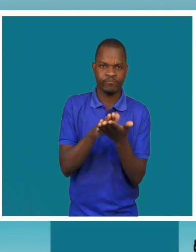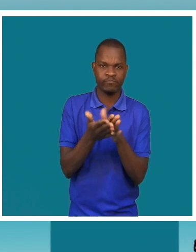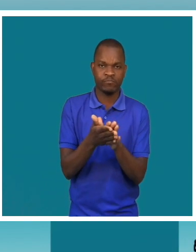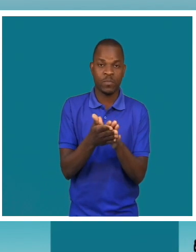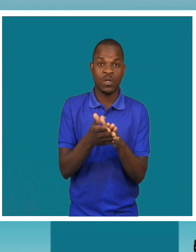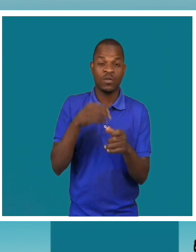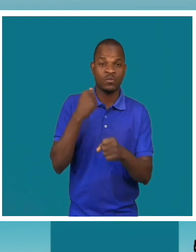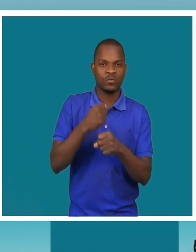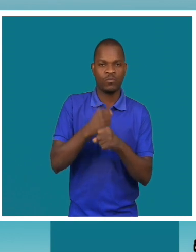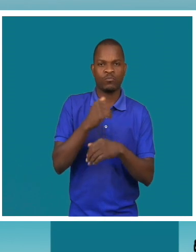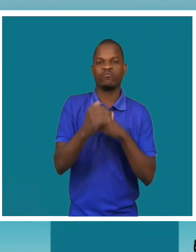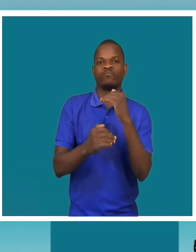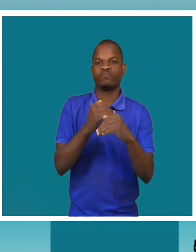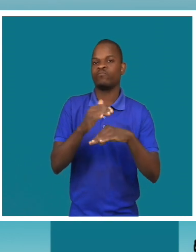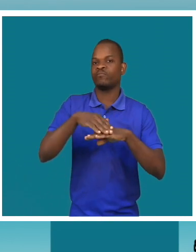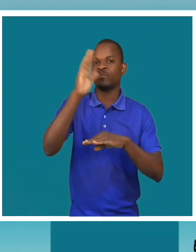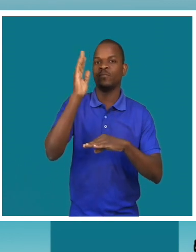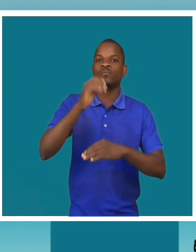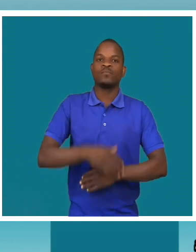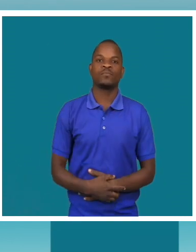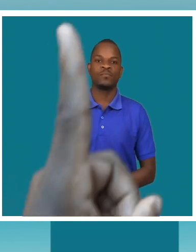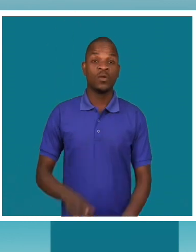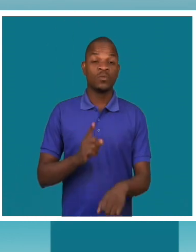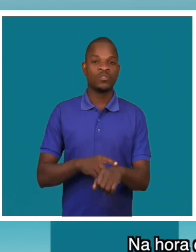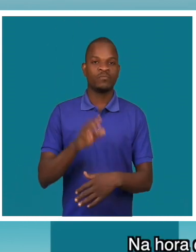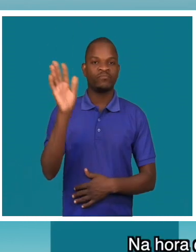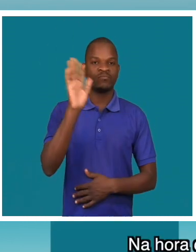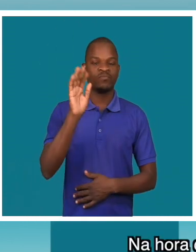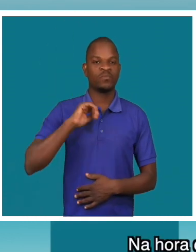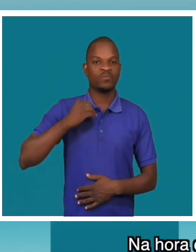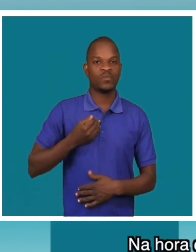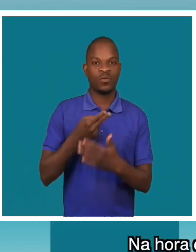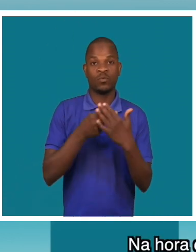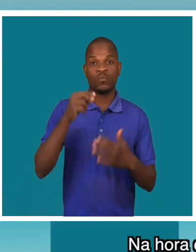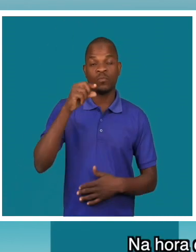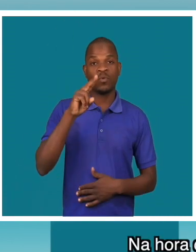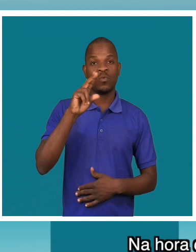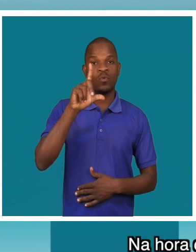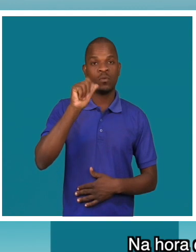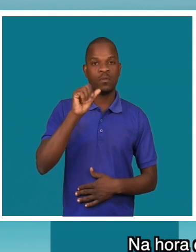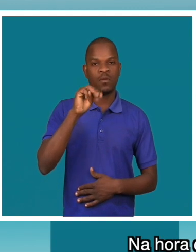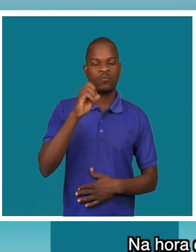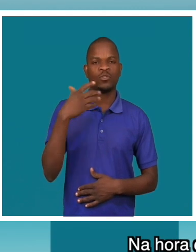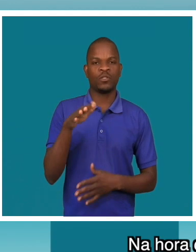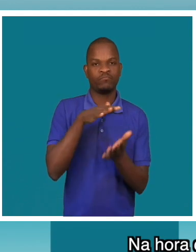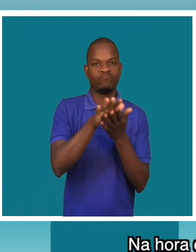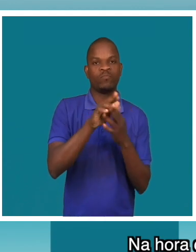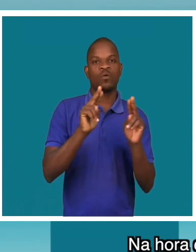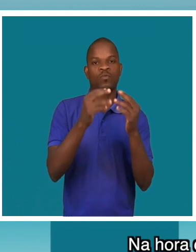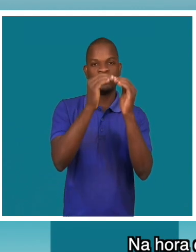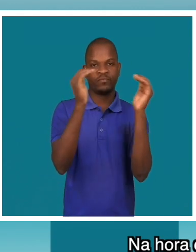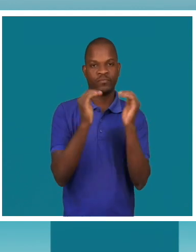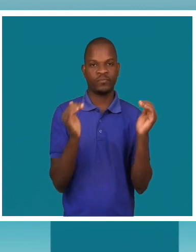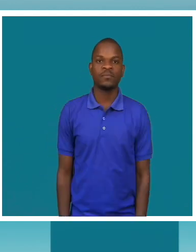condições para que o trabalho vá avante. Na hora do adeus Farida Gulam deixou recomendações ao